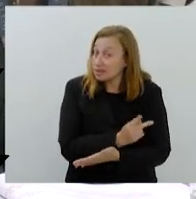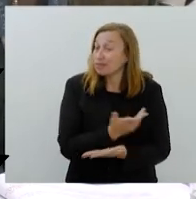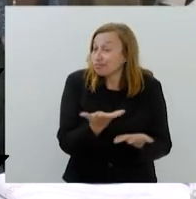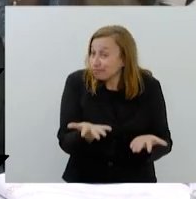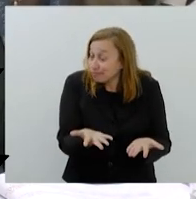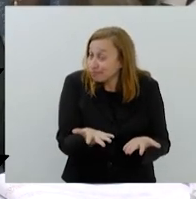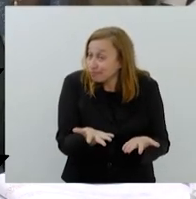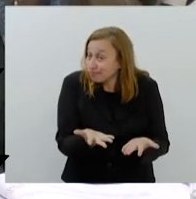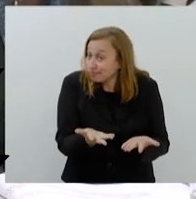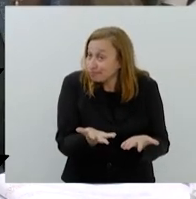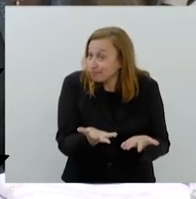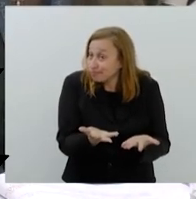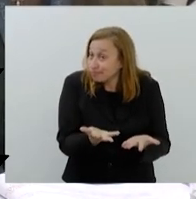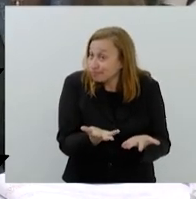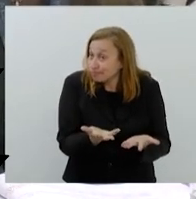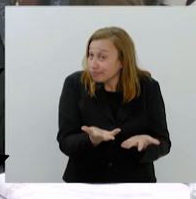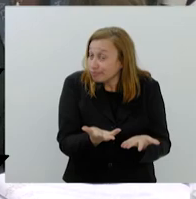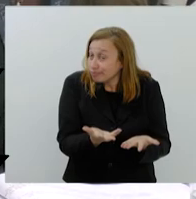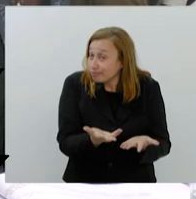que